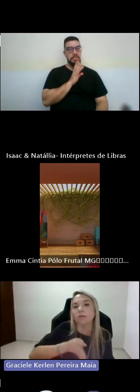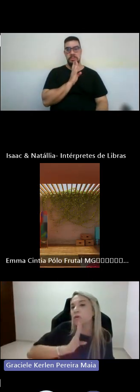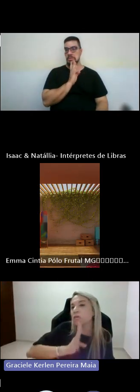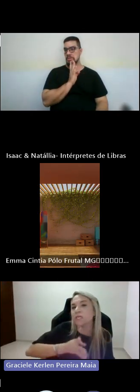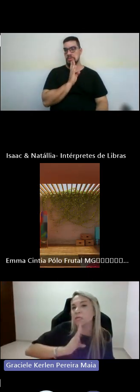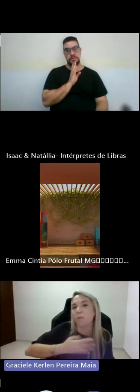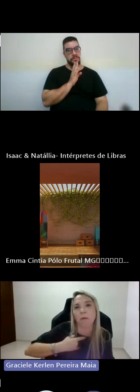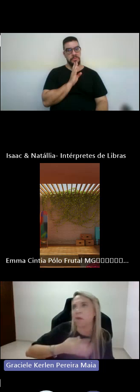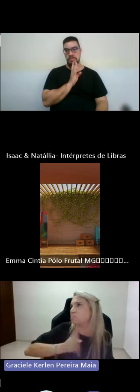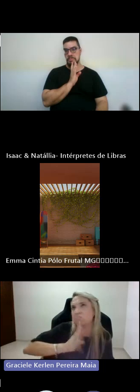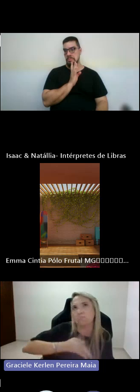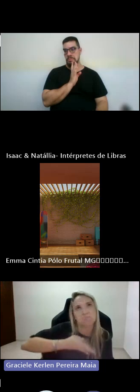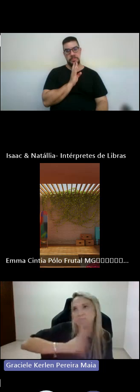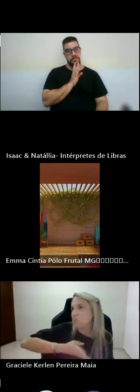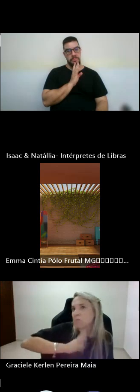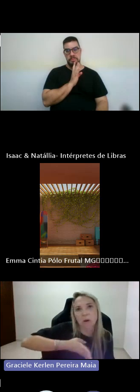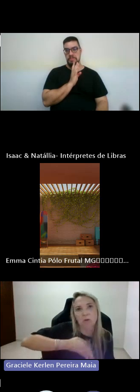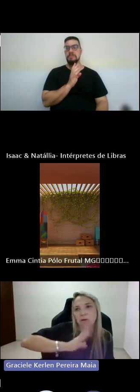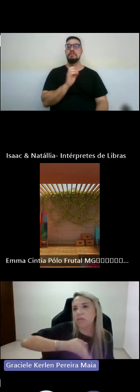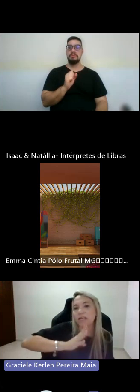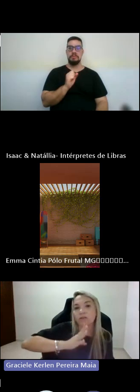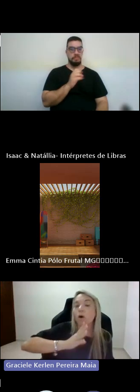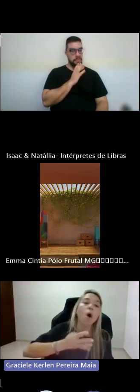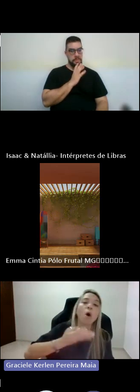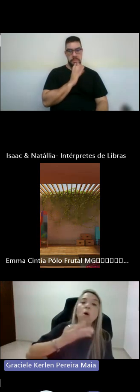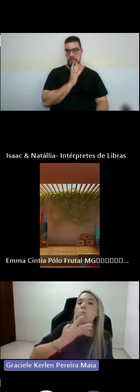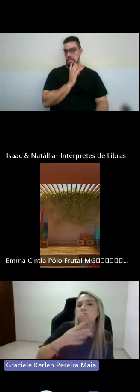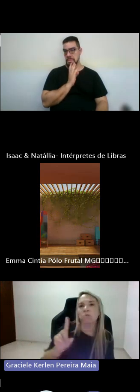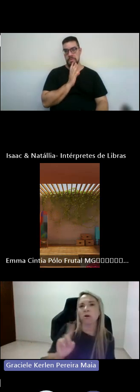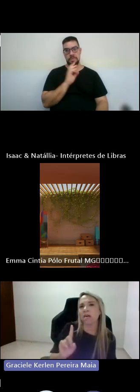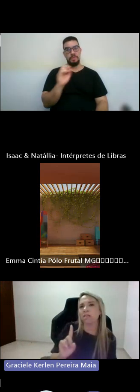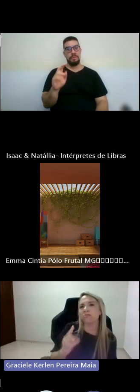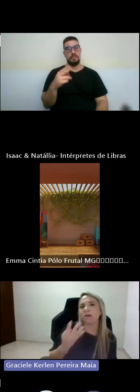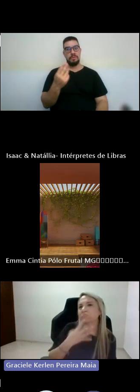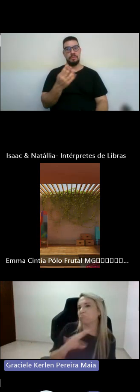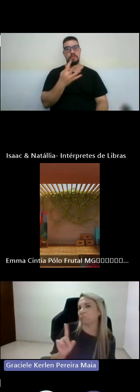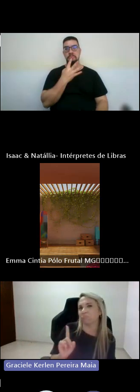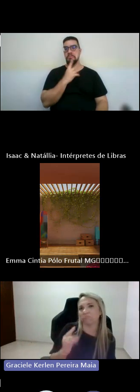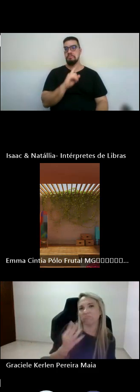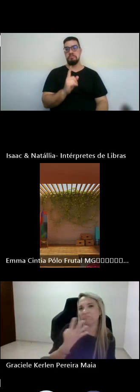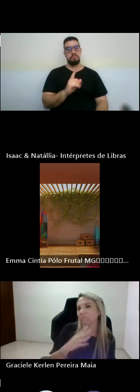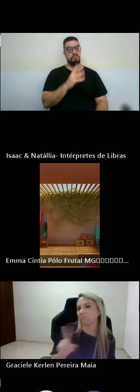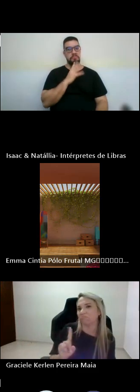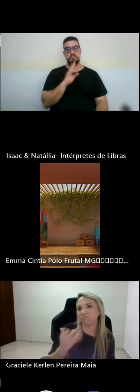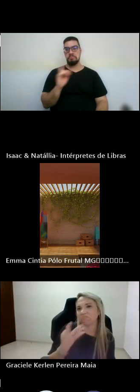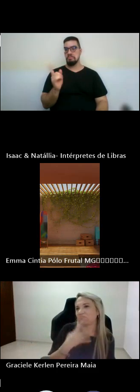e o sinal de conhecer normalmente. Não conheço ou conheço não.